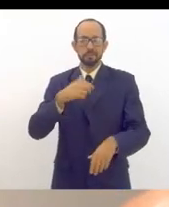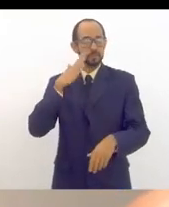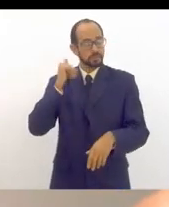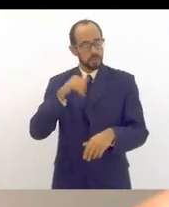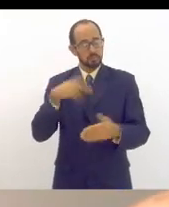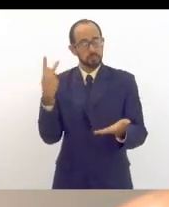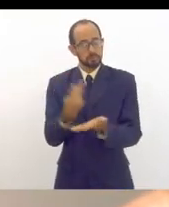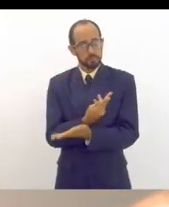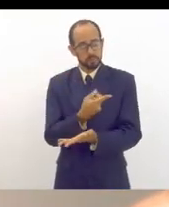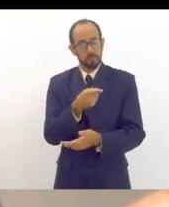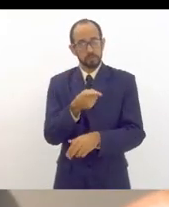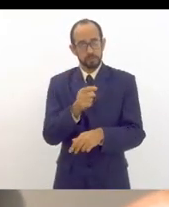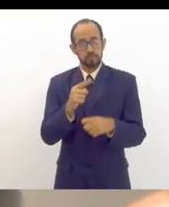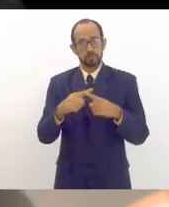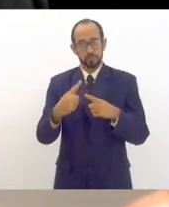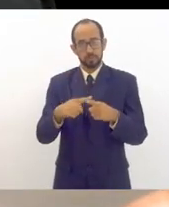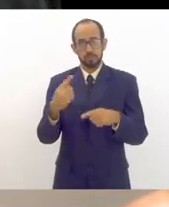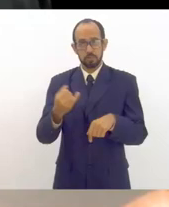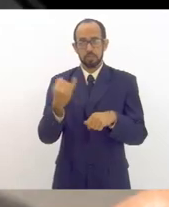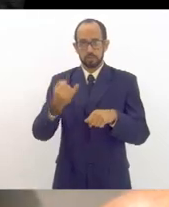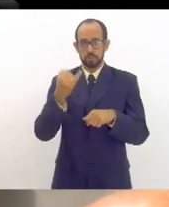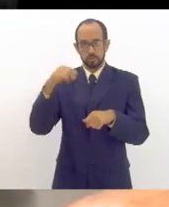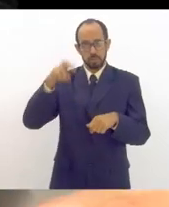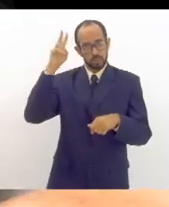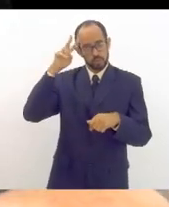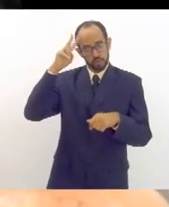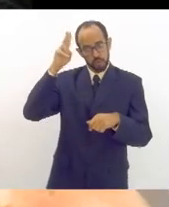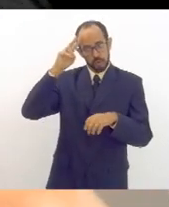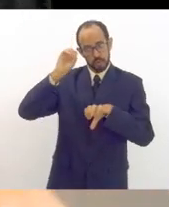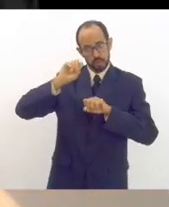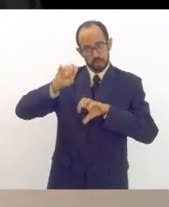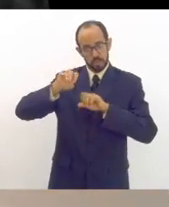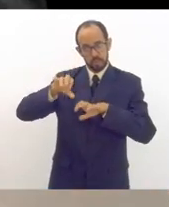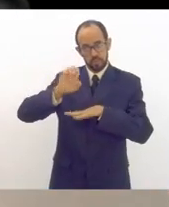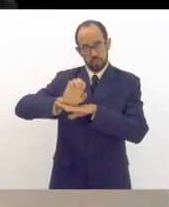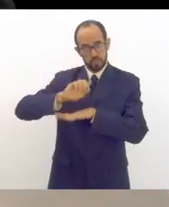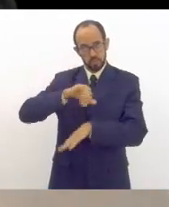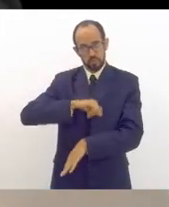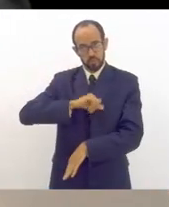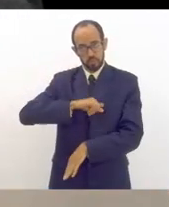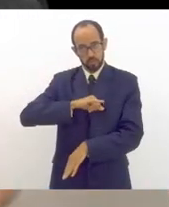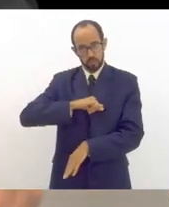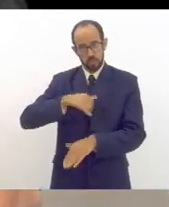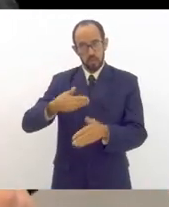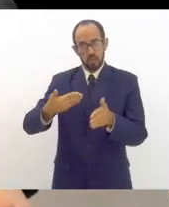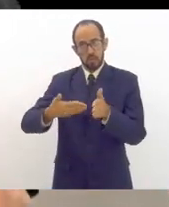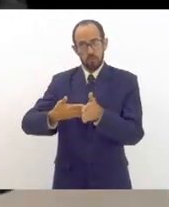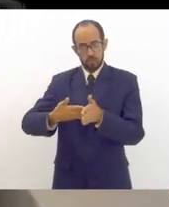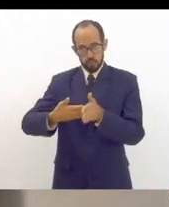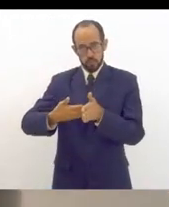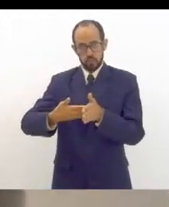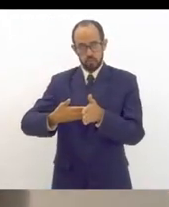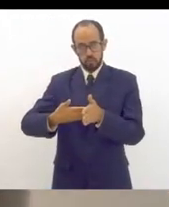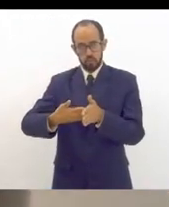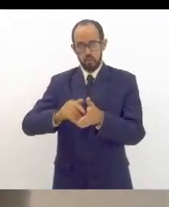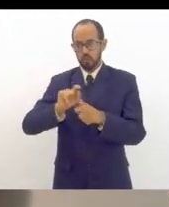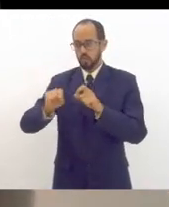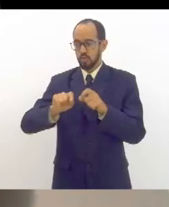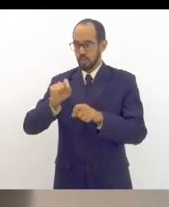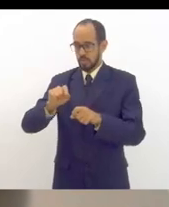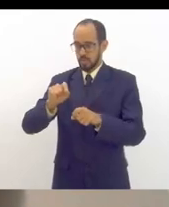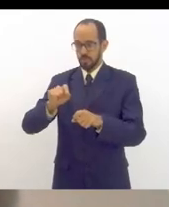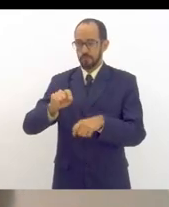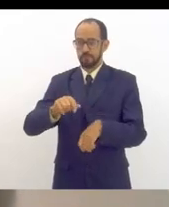por essa pauta, que é muito importante para a história da educação do Estado do Rio de Janeiro. E, por último, deputado André, eu queria também